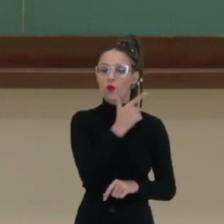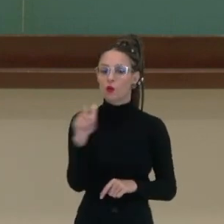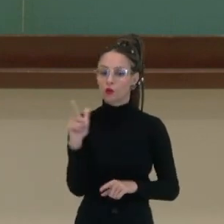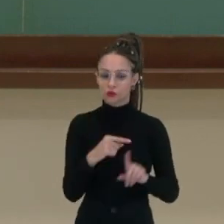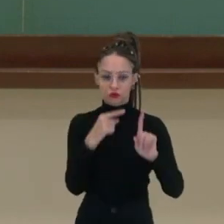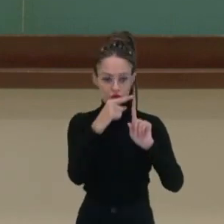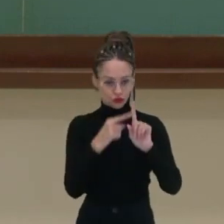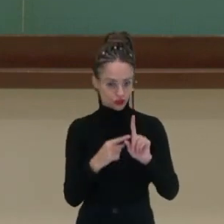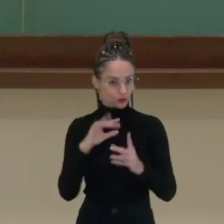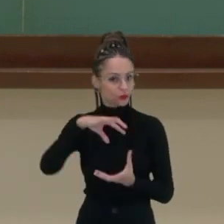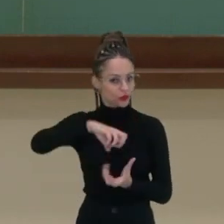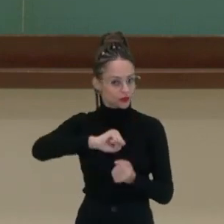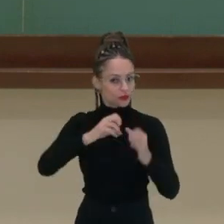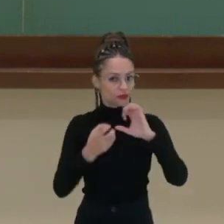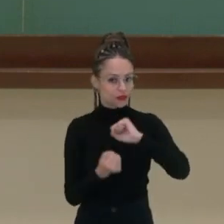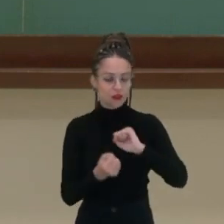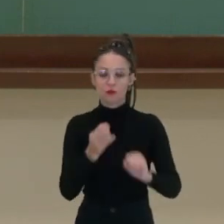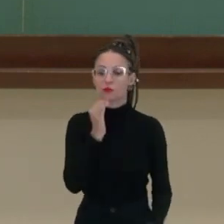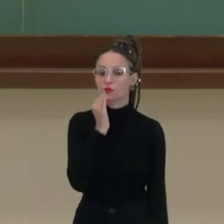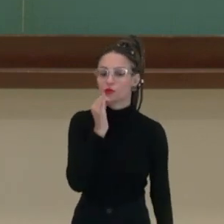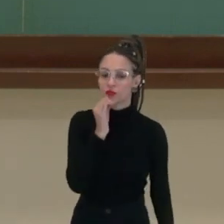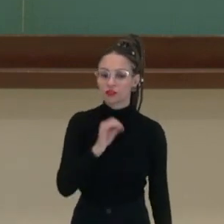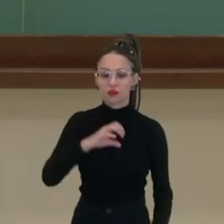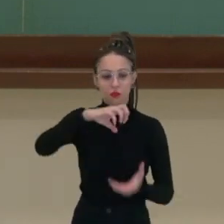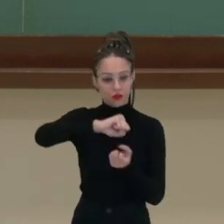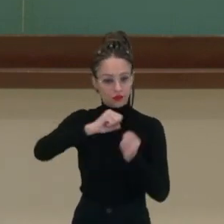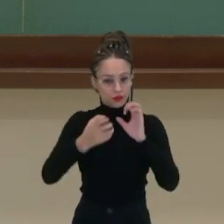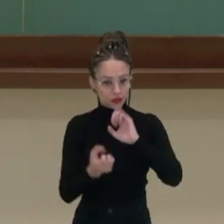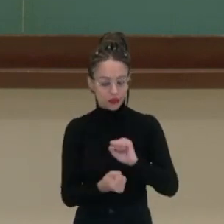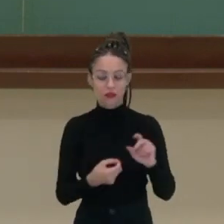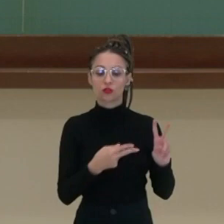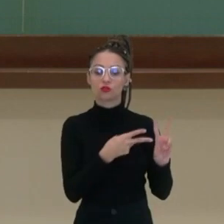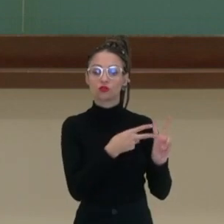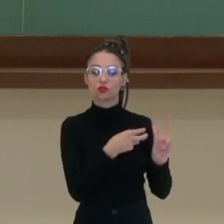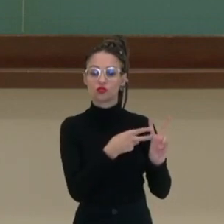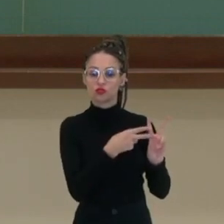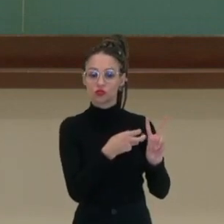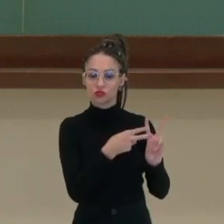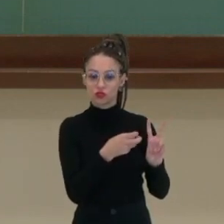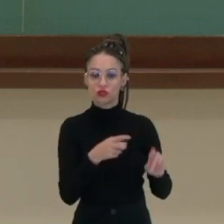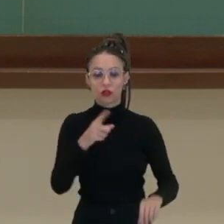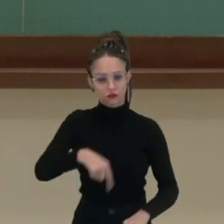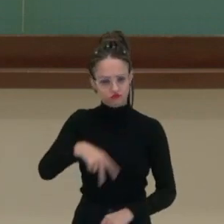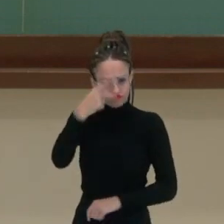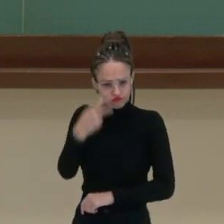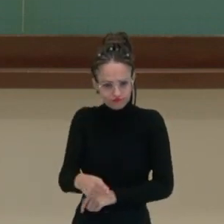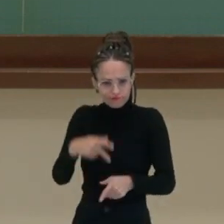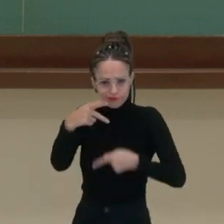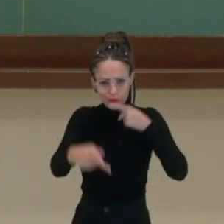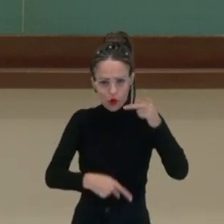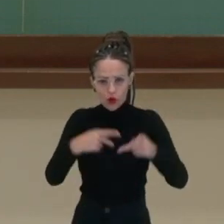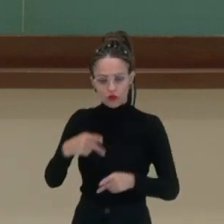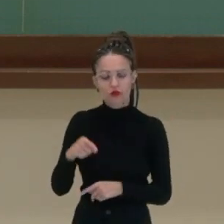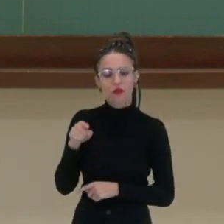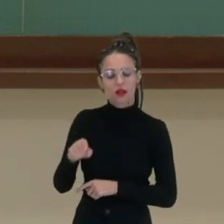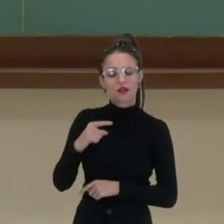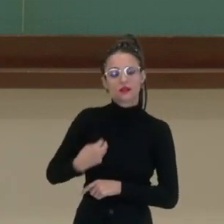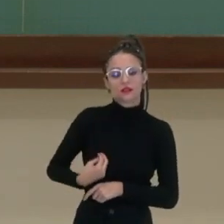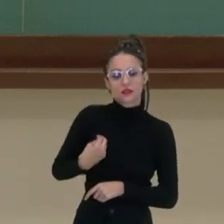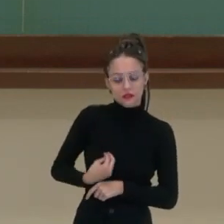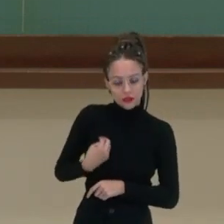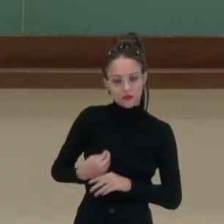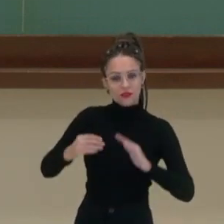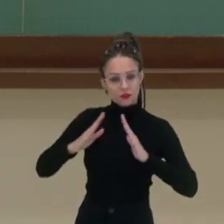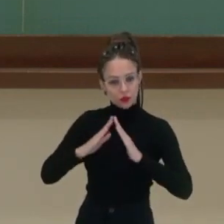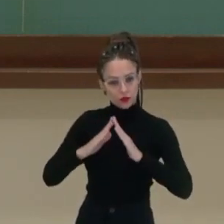de artesanato, como por exemplo os artesanatos dos indígenas e nativos, portanto, que habitavam e